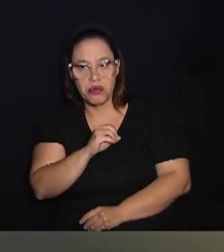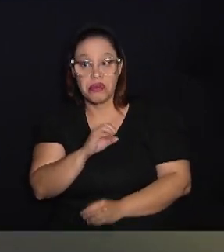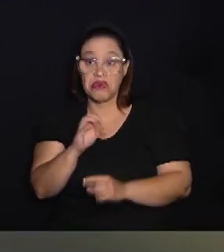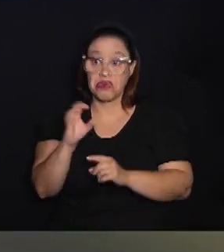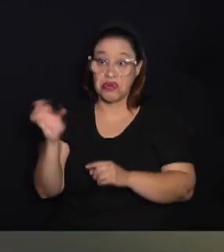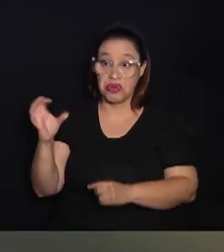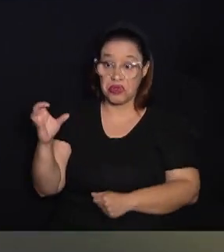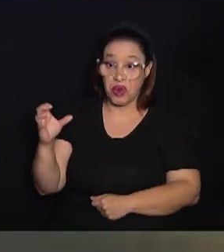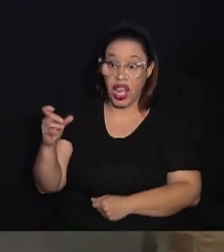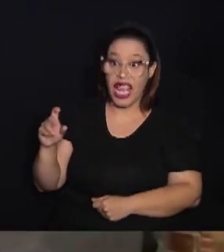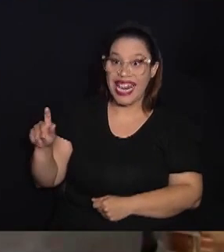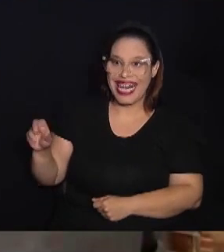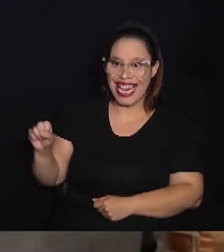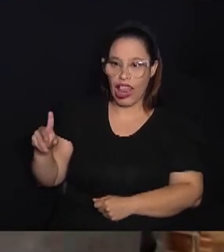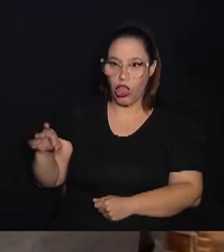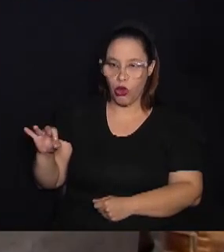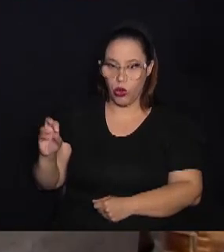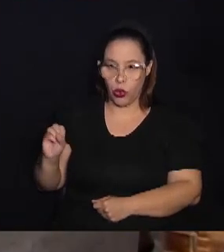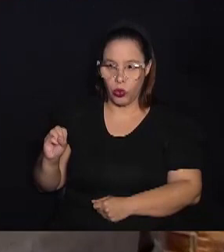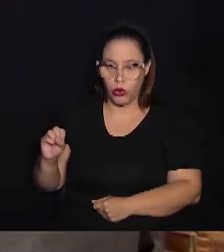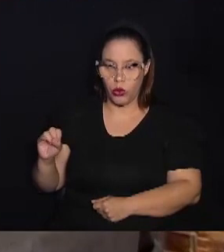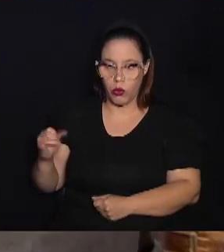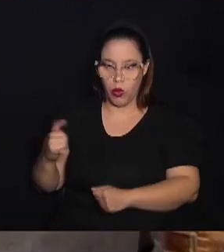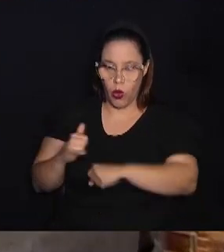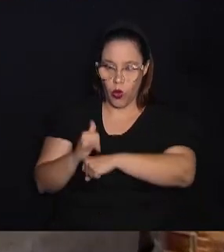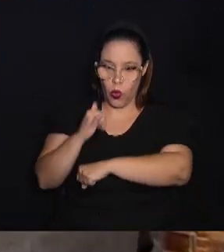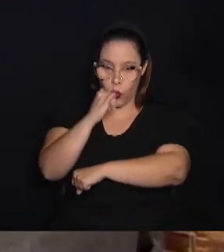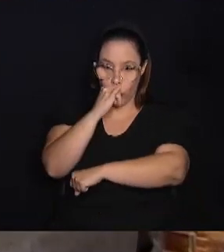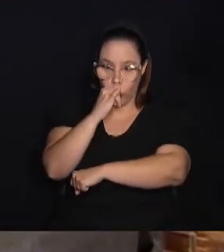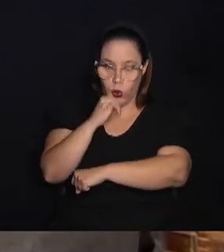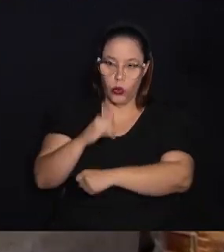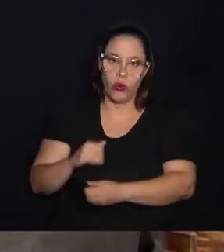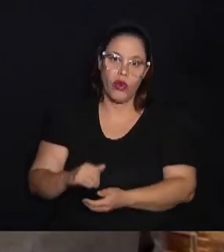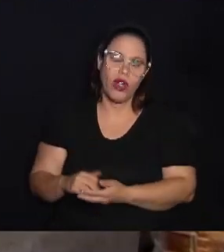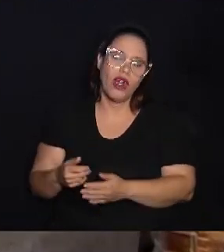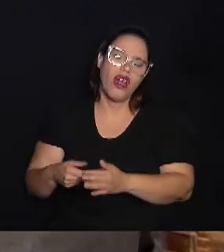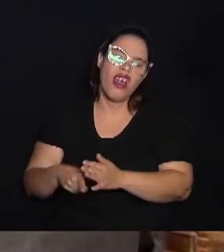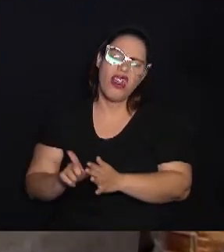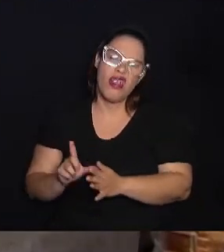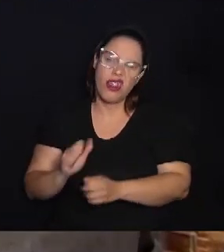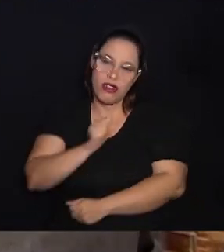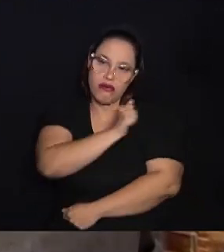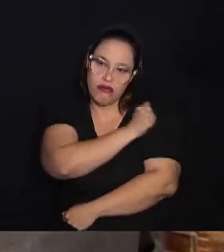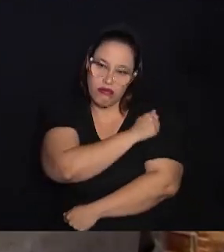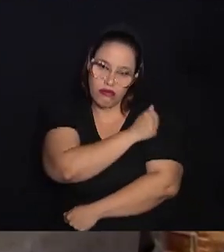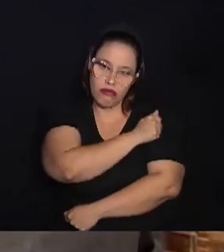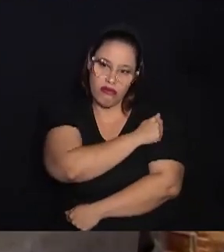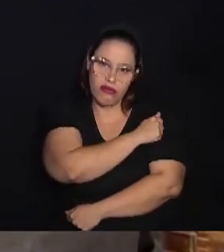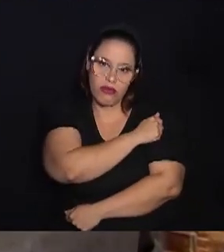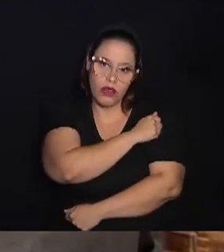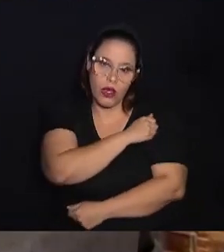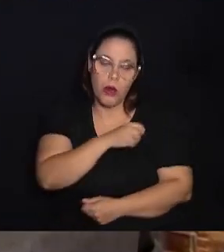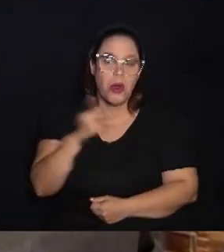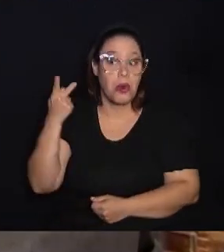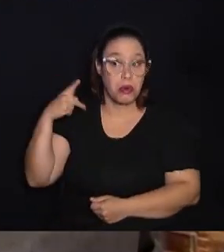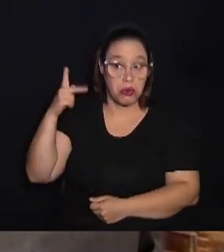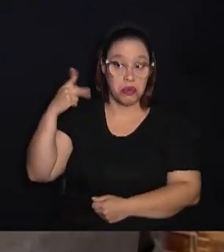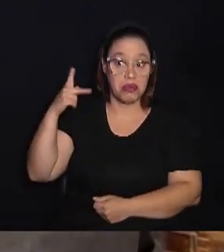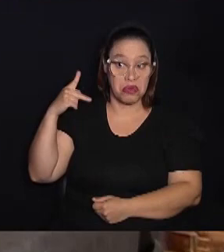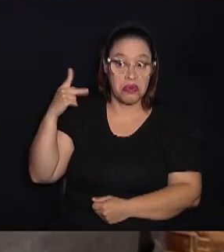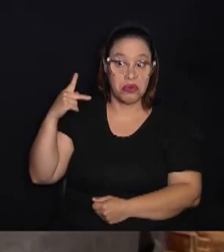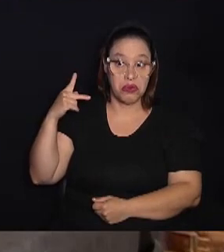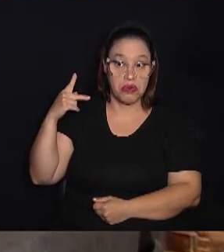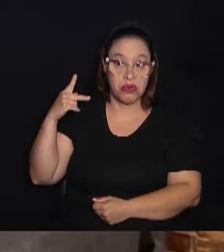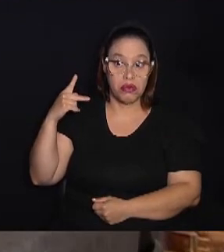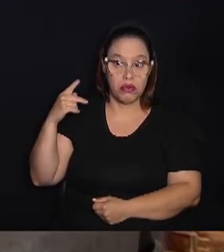como Santos Dumont. A gente teve vários ex-alunos aí na área política. Então, nós temos